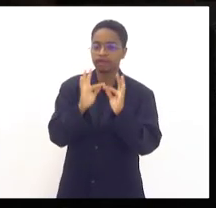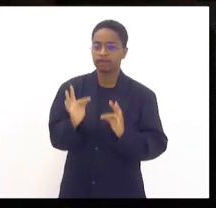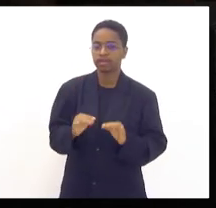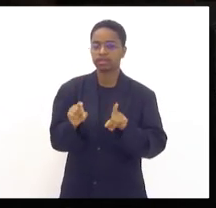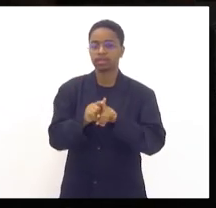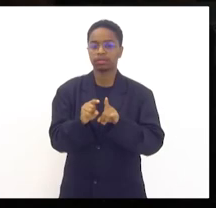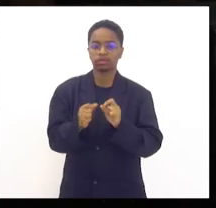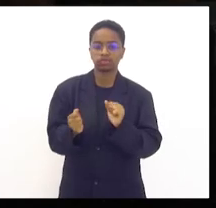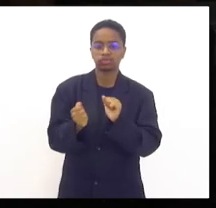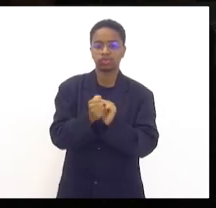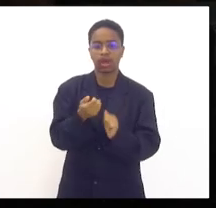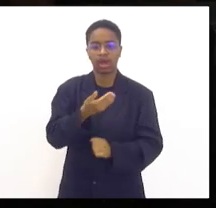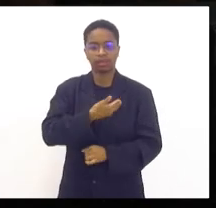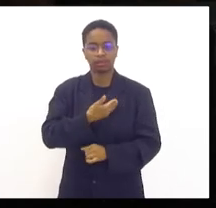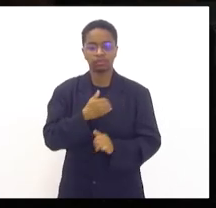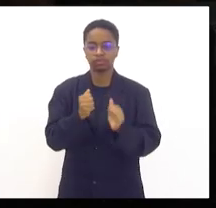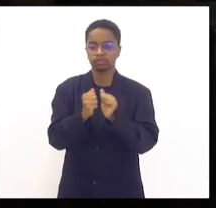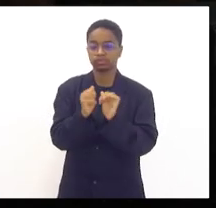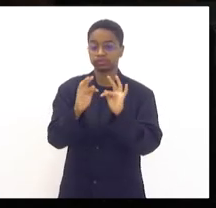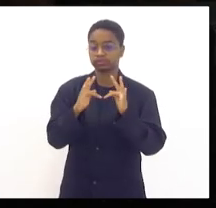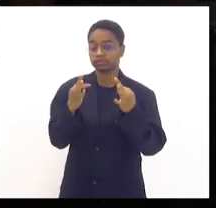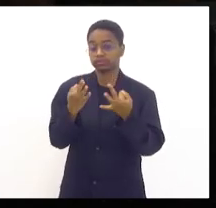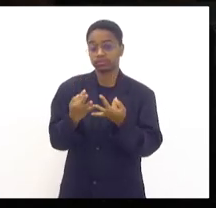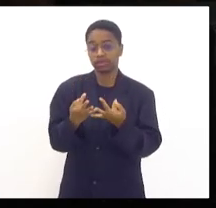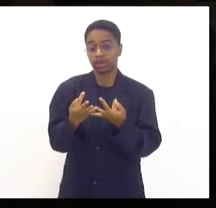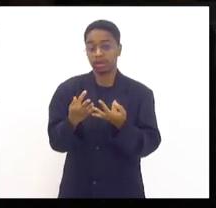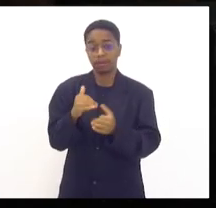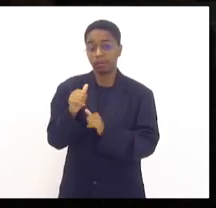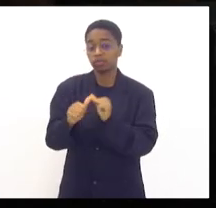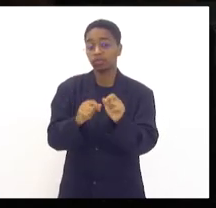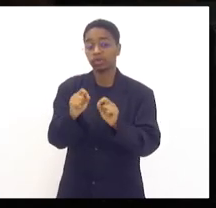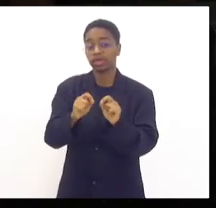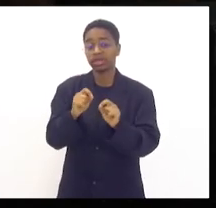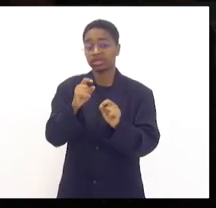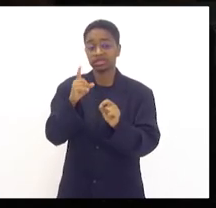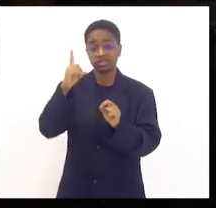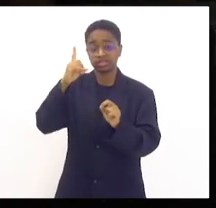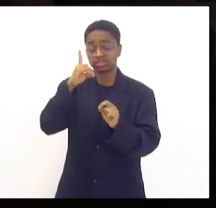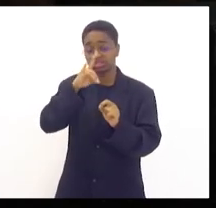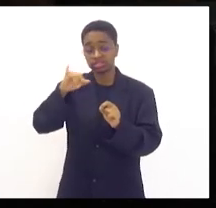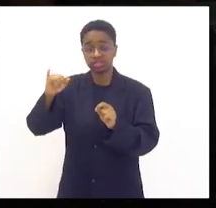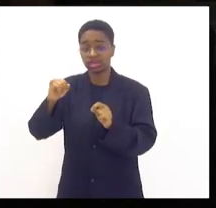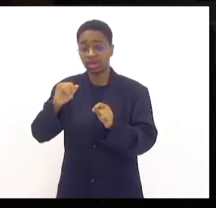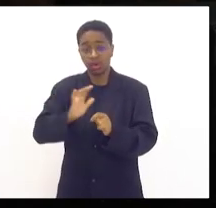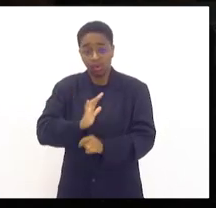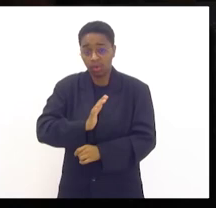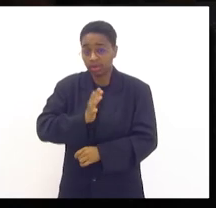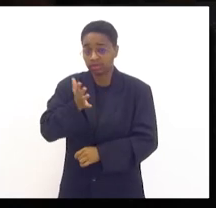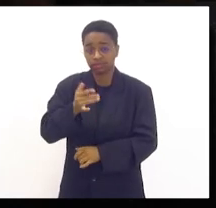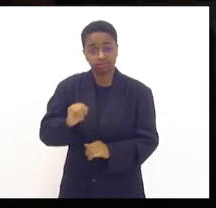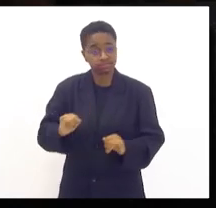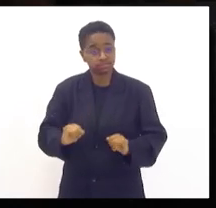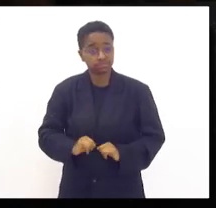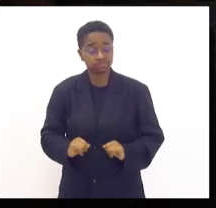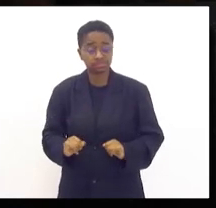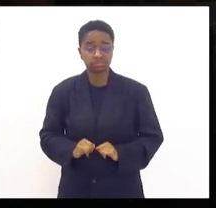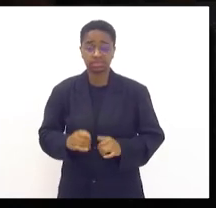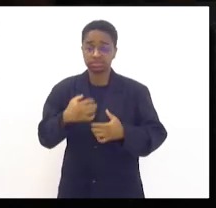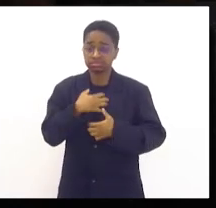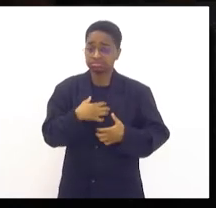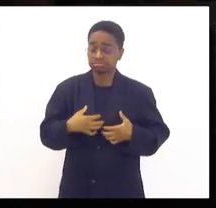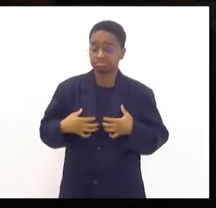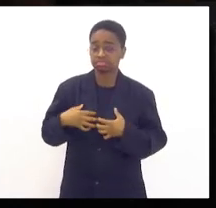estar próximo aos amigos, virou um dia de cão, um dia de sofrimento, um dia de